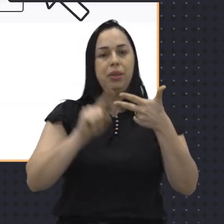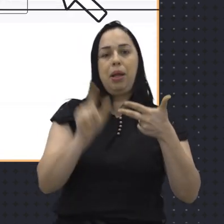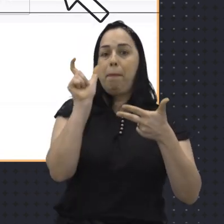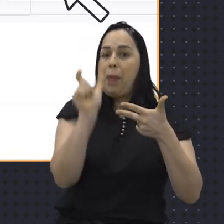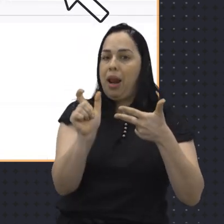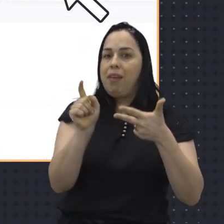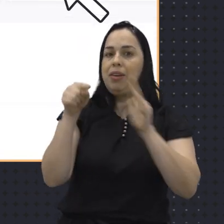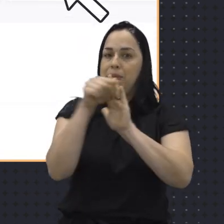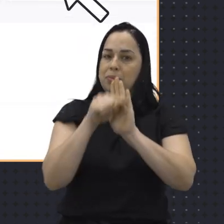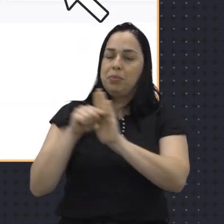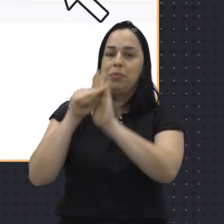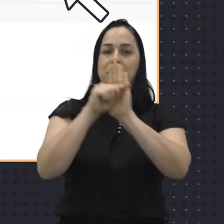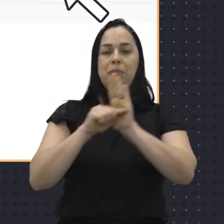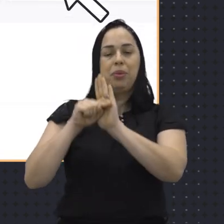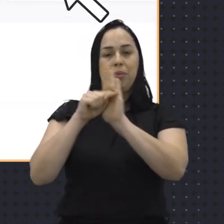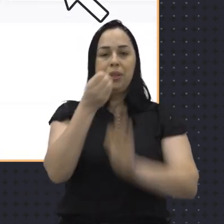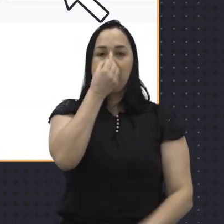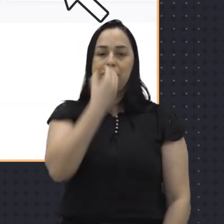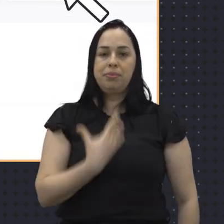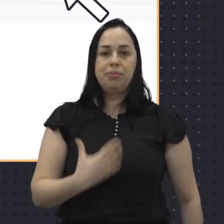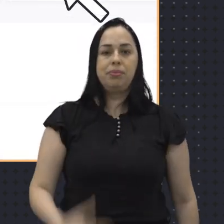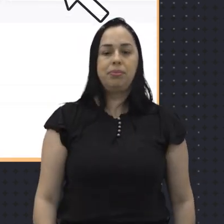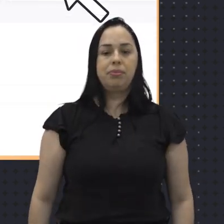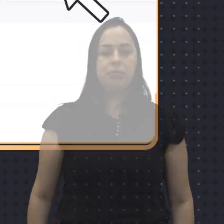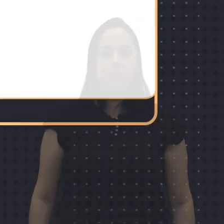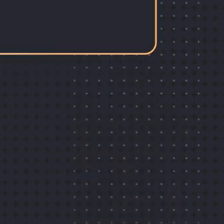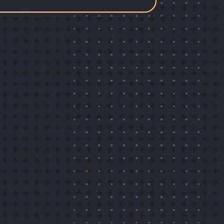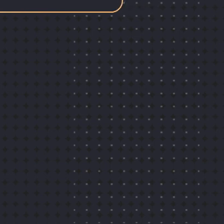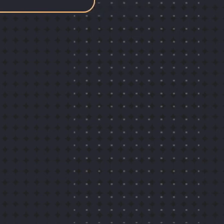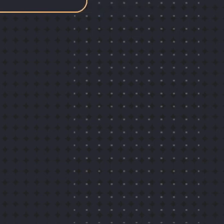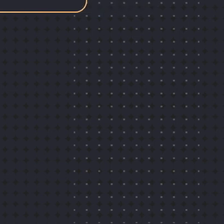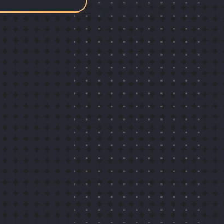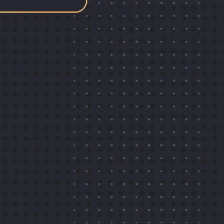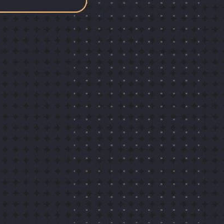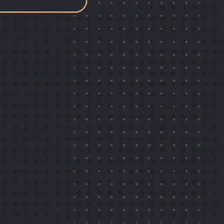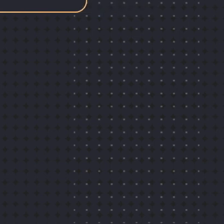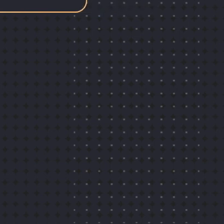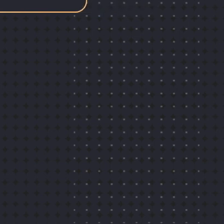e outros filtros. Uma boa pesquisa!